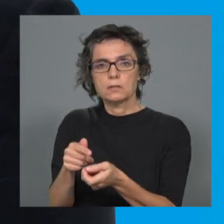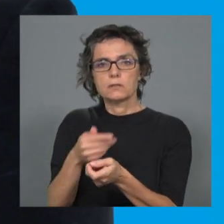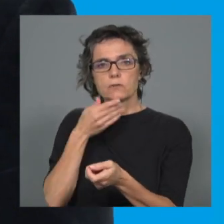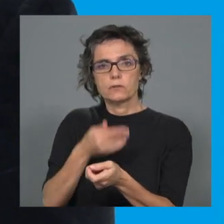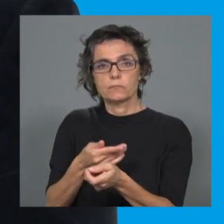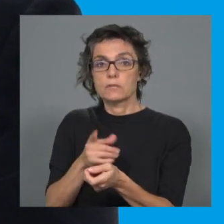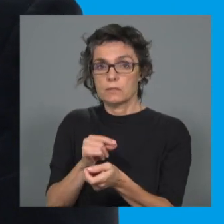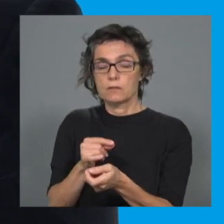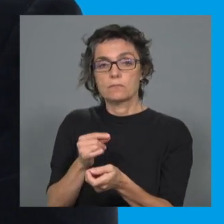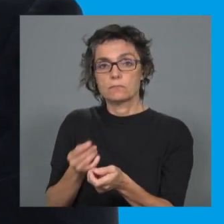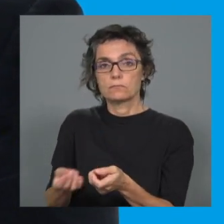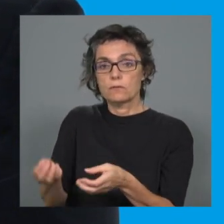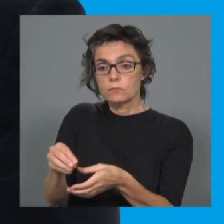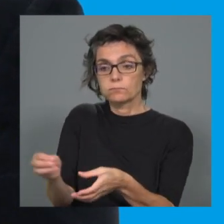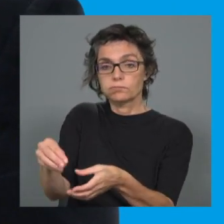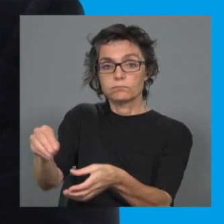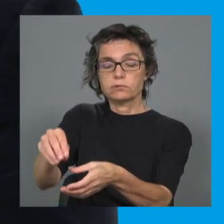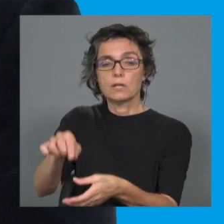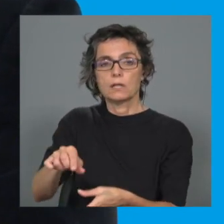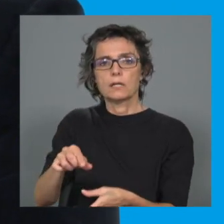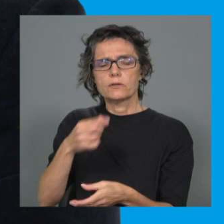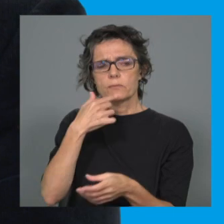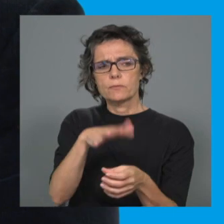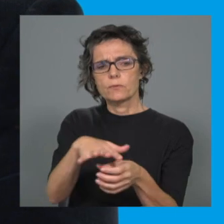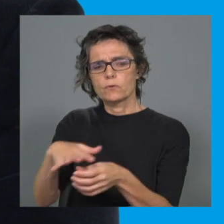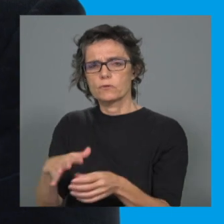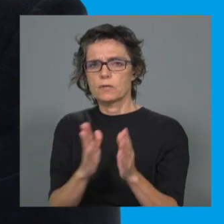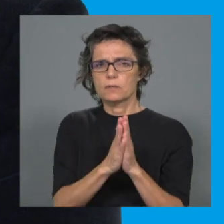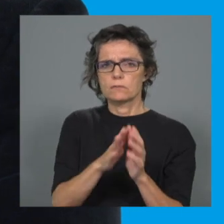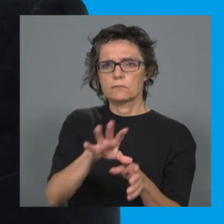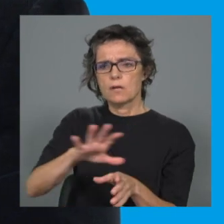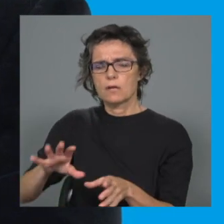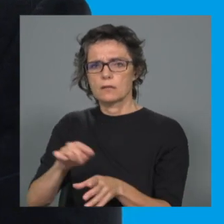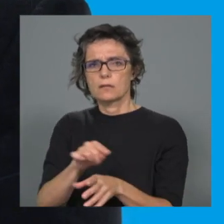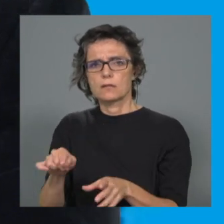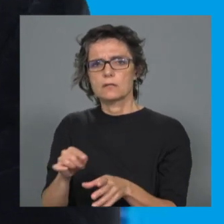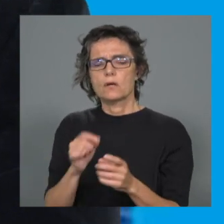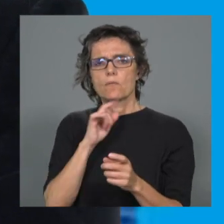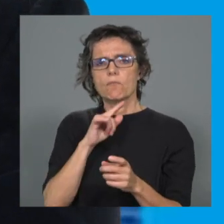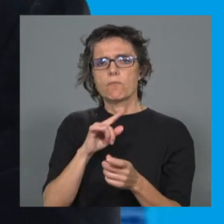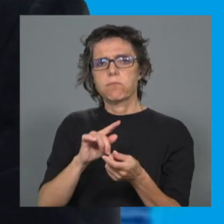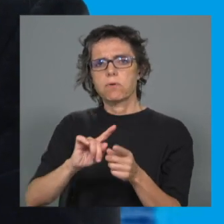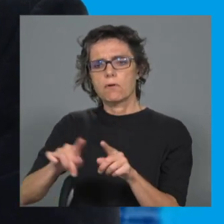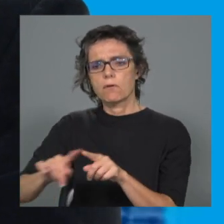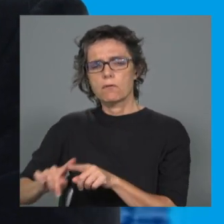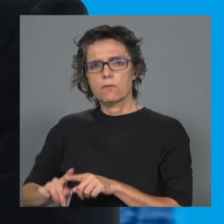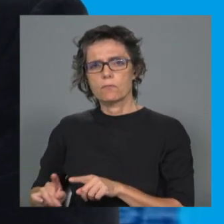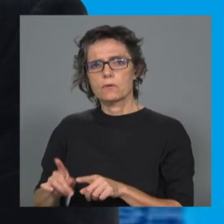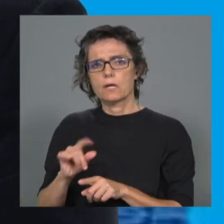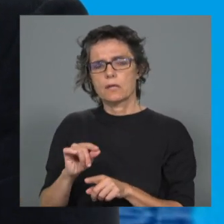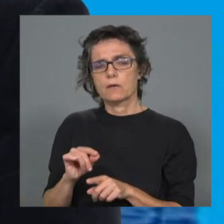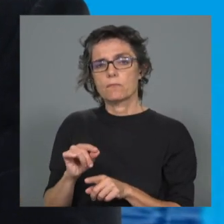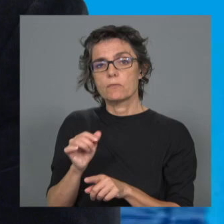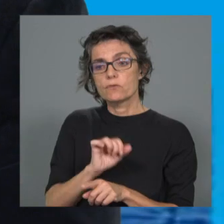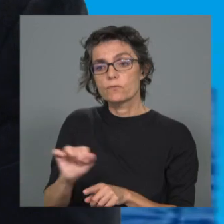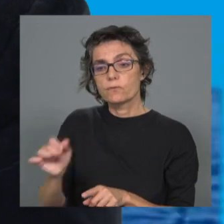experiência. E fomos percebendo que de contexto para contexto, de região para região, este próprio conceito muda e é definido pelos próprios, muitas vezes. Não é?